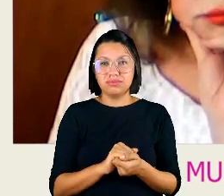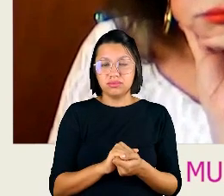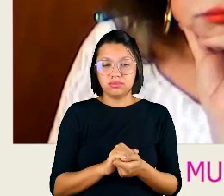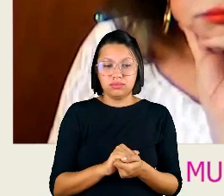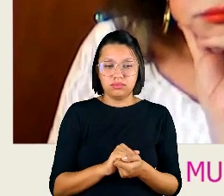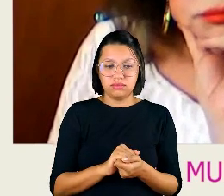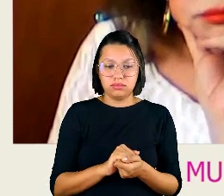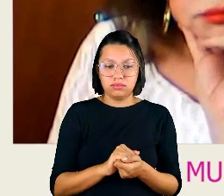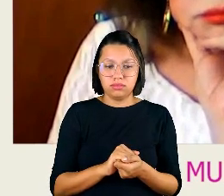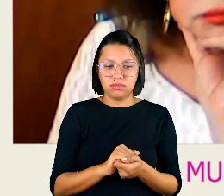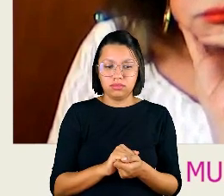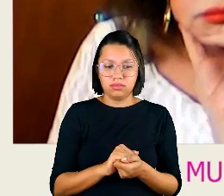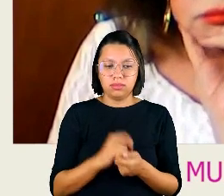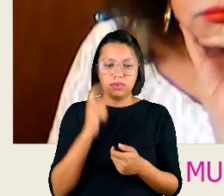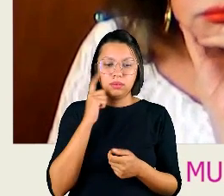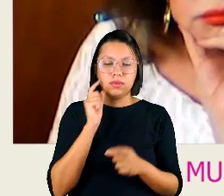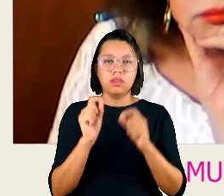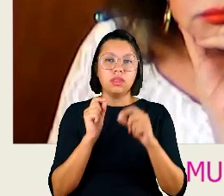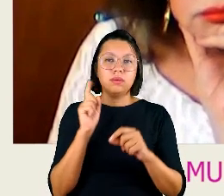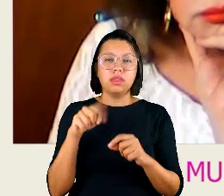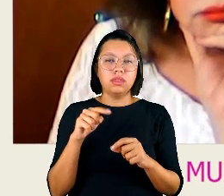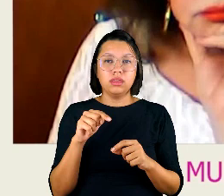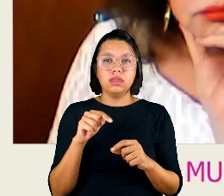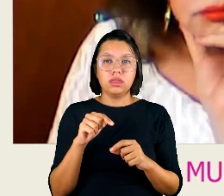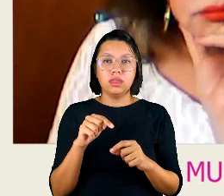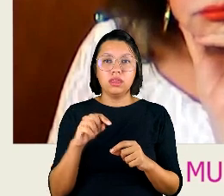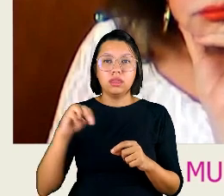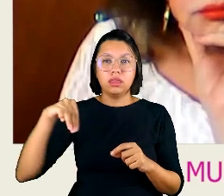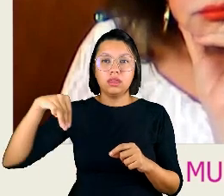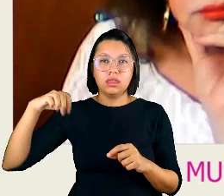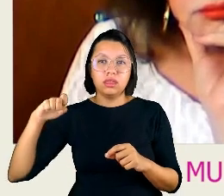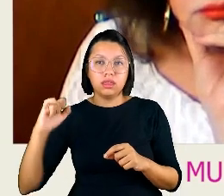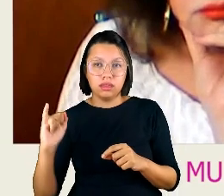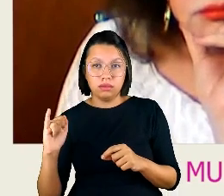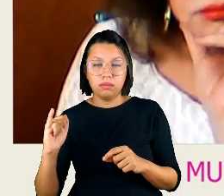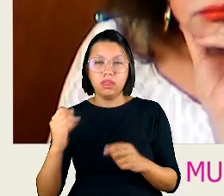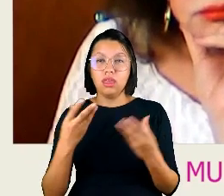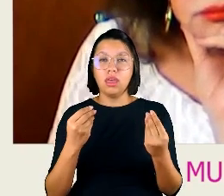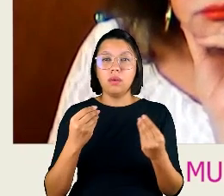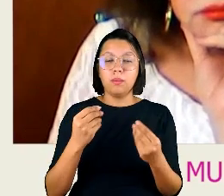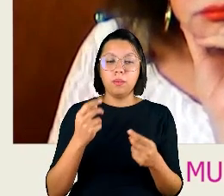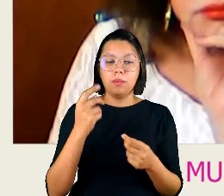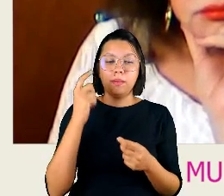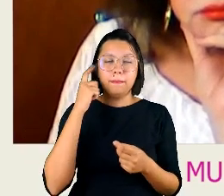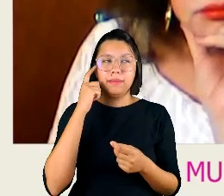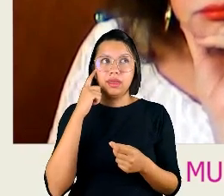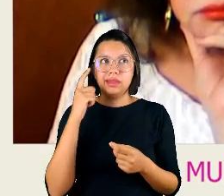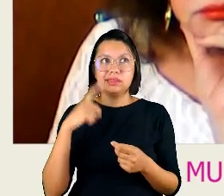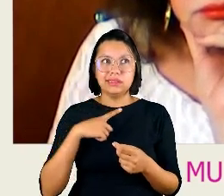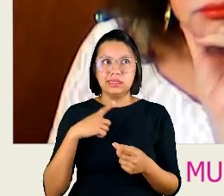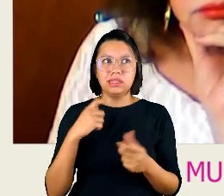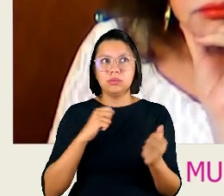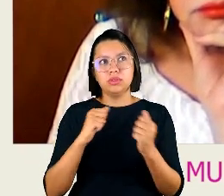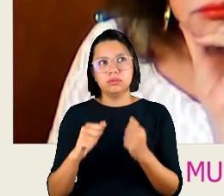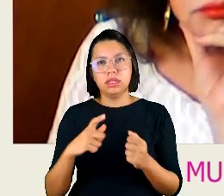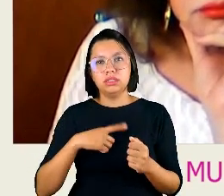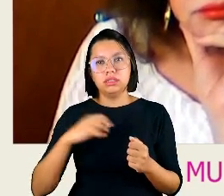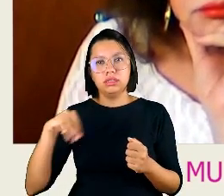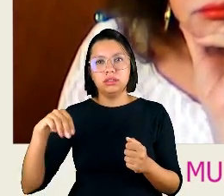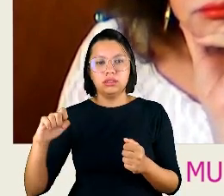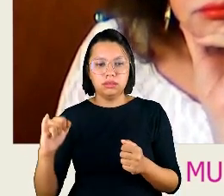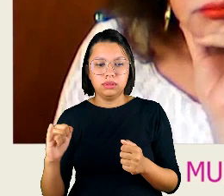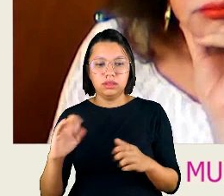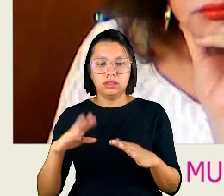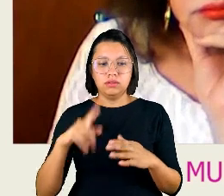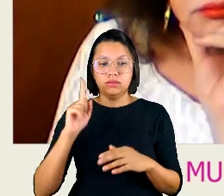pensar o que é até a questão do MEI, né? Porque muitos pensam, existe a possibilidade de ter MEI, só que se você tem MEI, você é uma trabalhadora